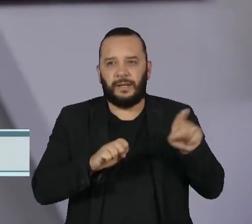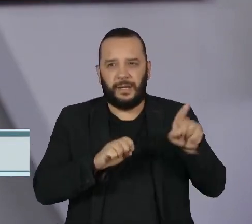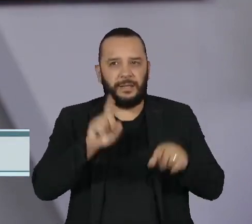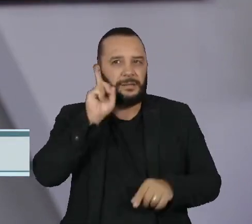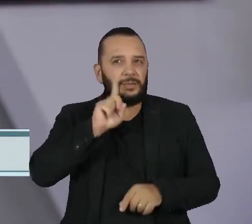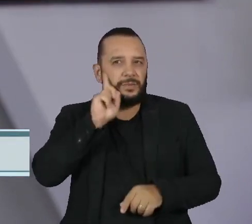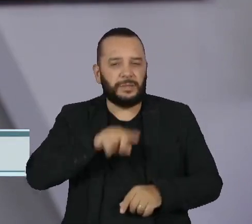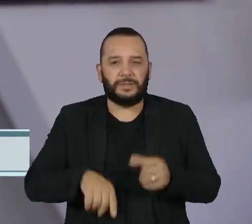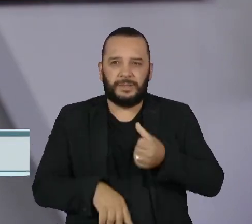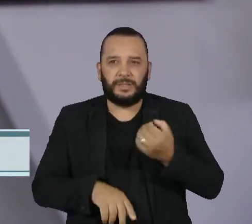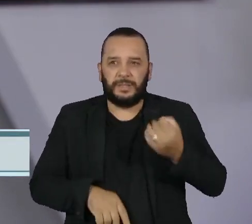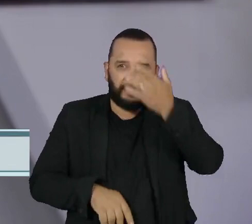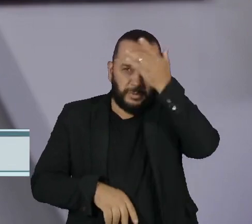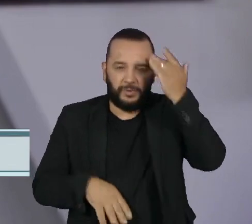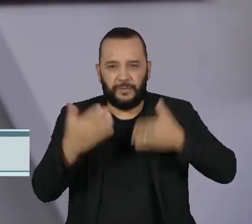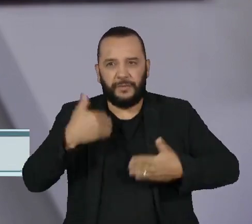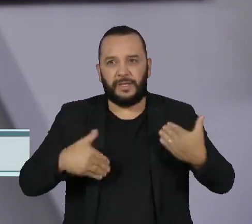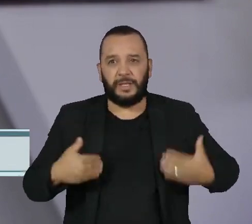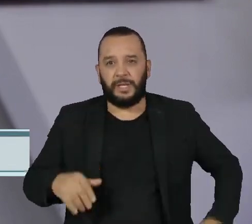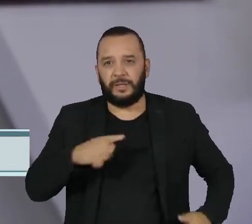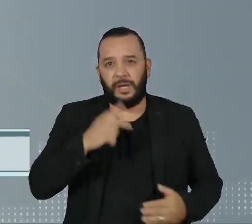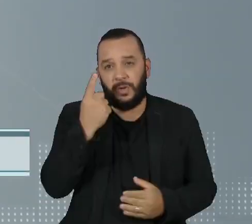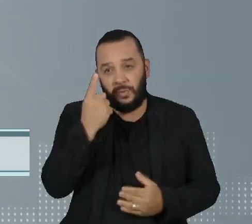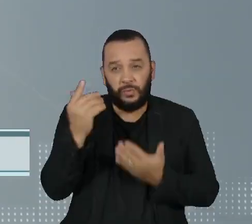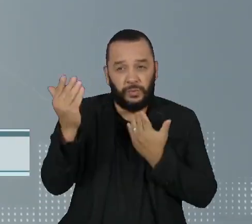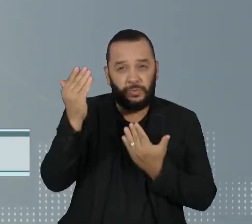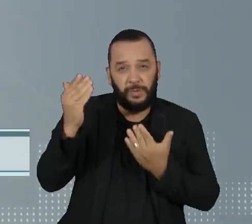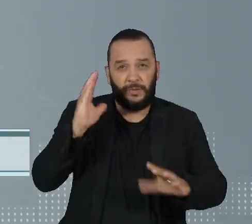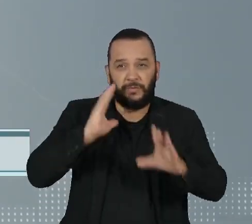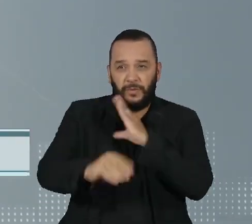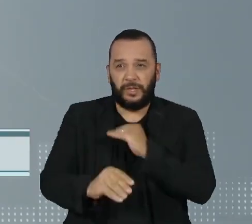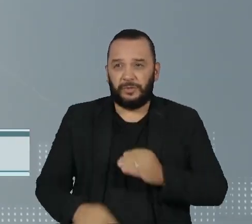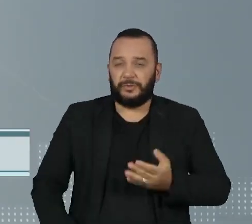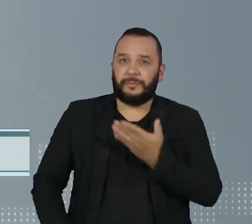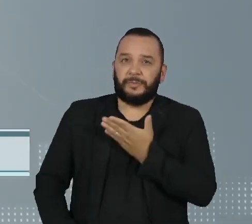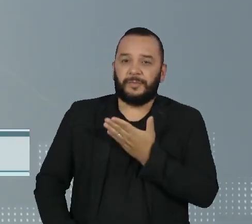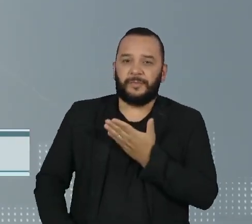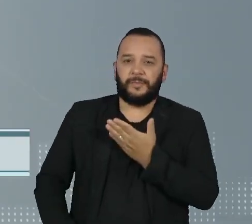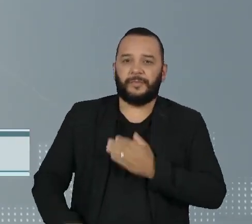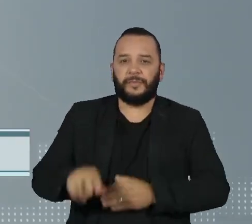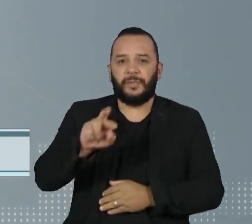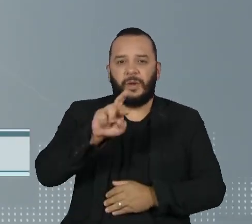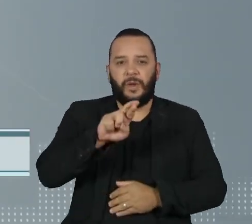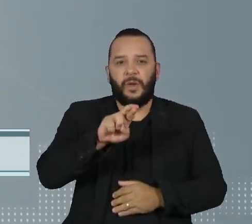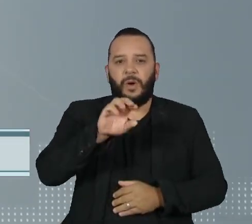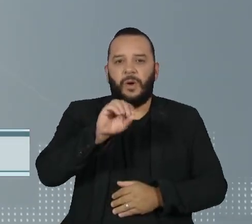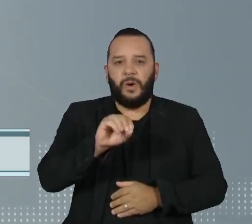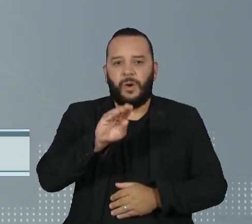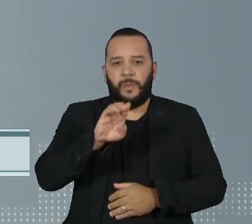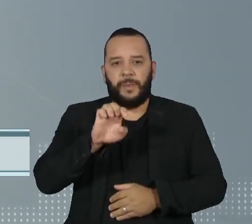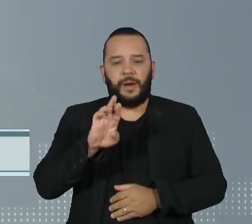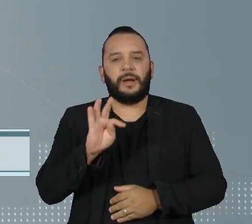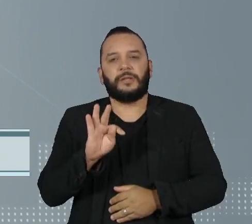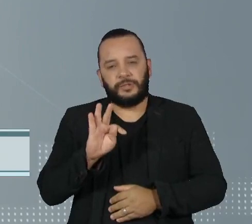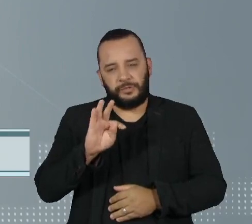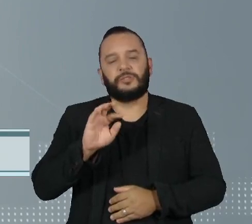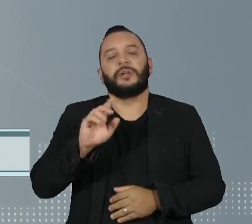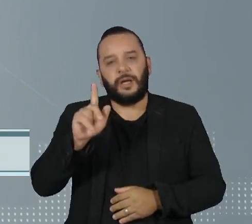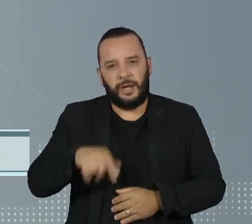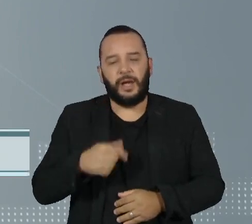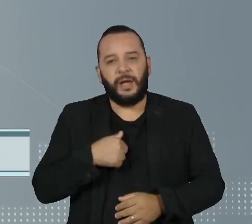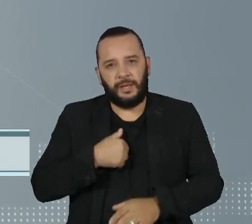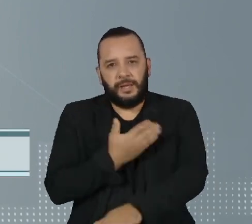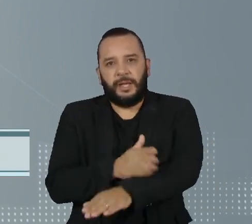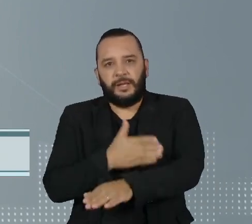a polícia já tem um suspeito que está foragido Robert Card é instrutor de armas de fogo